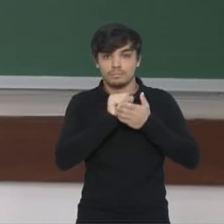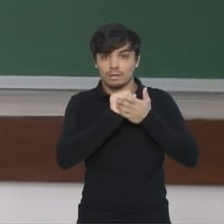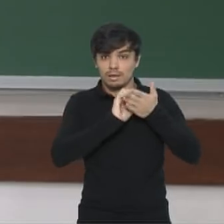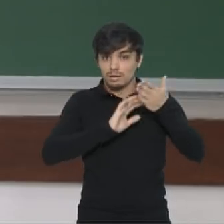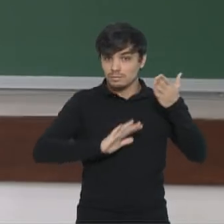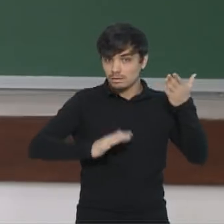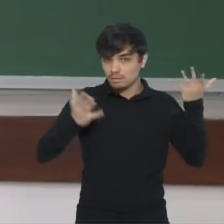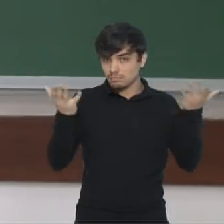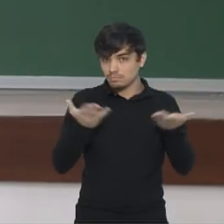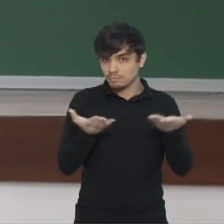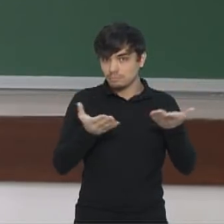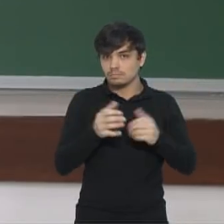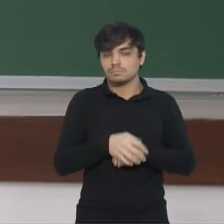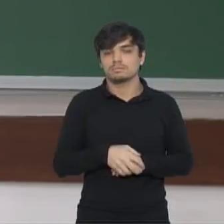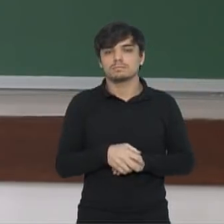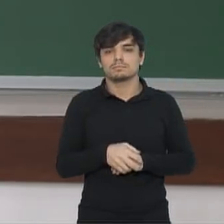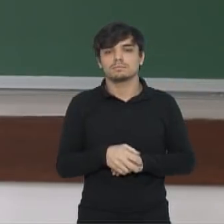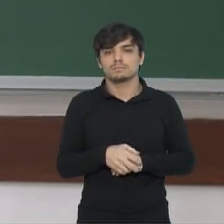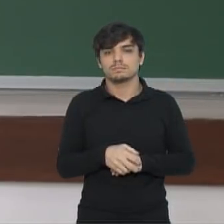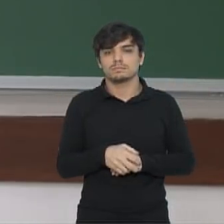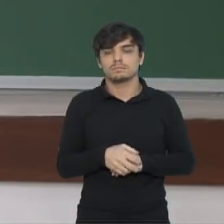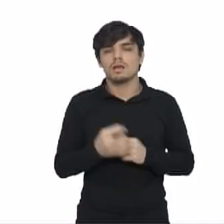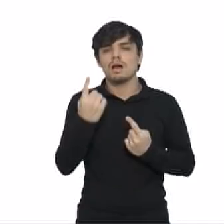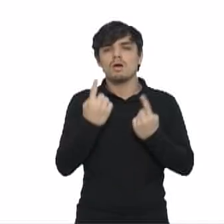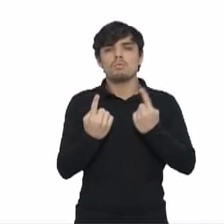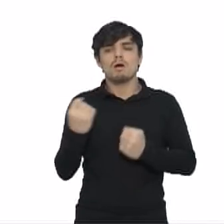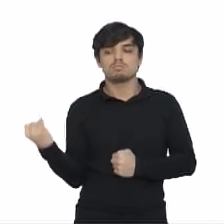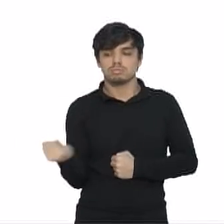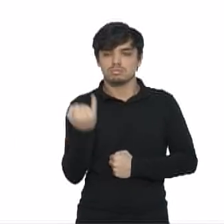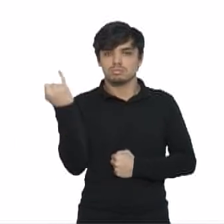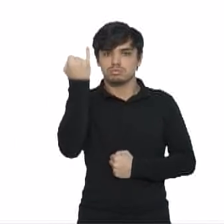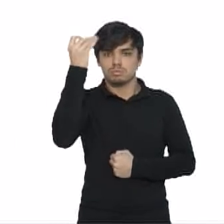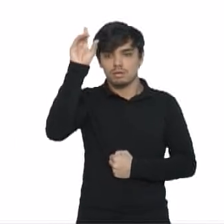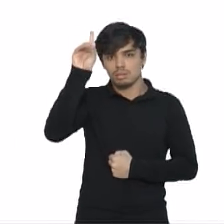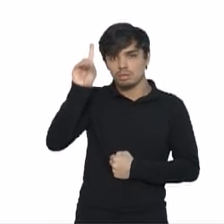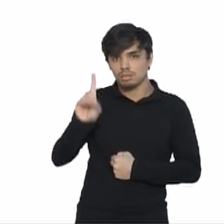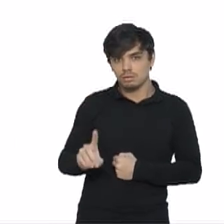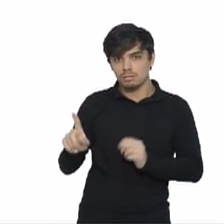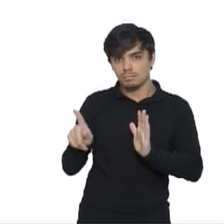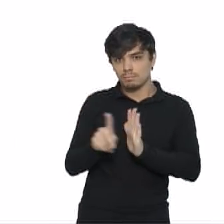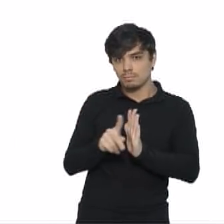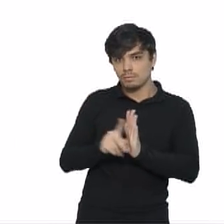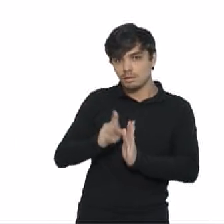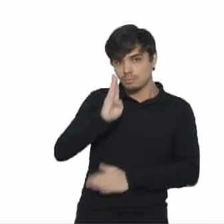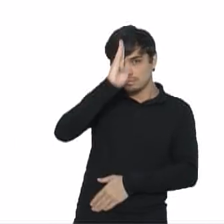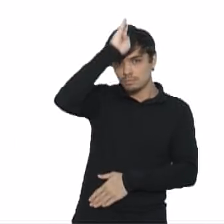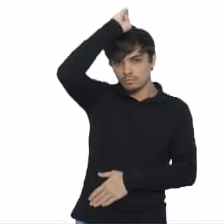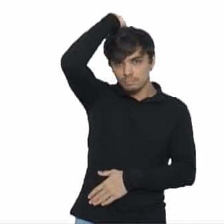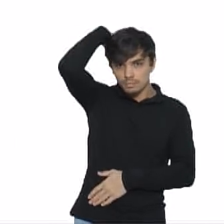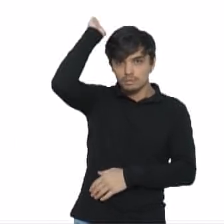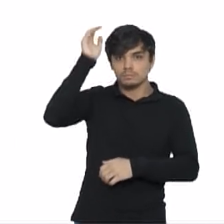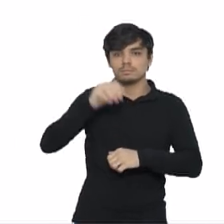Vamos para mais uma atividade então. Qual a importância do direito para os romanos?